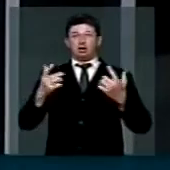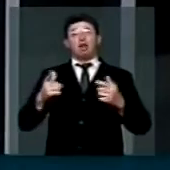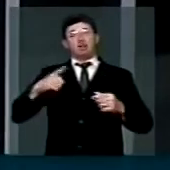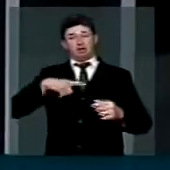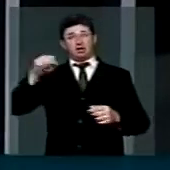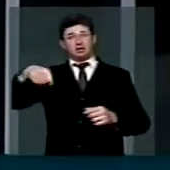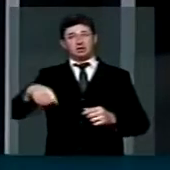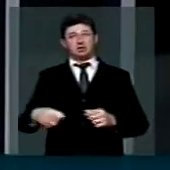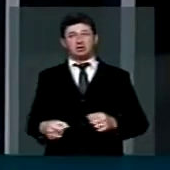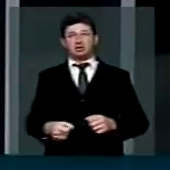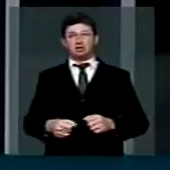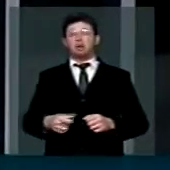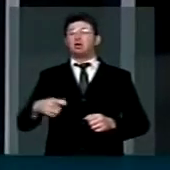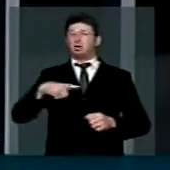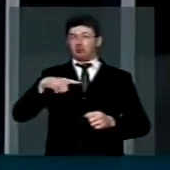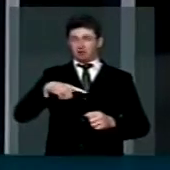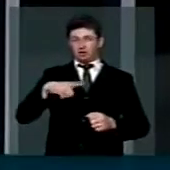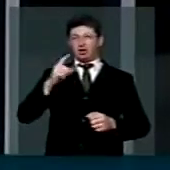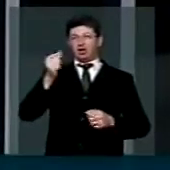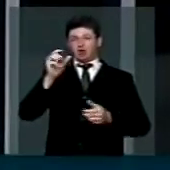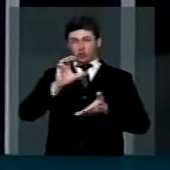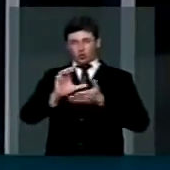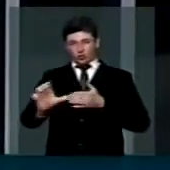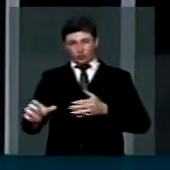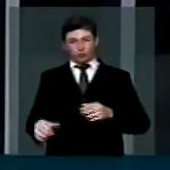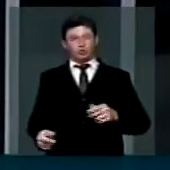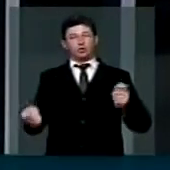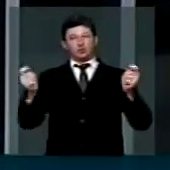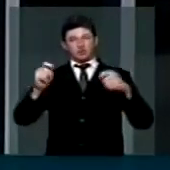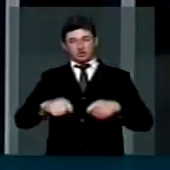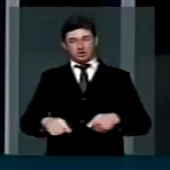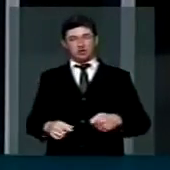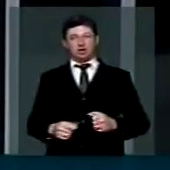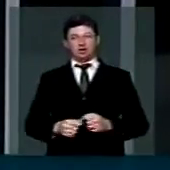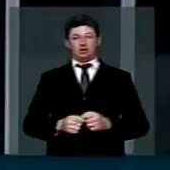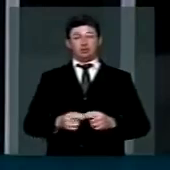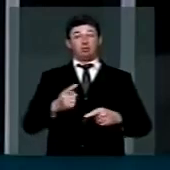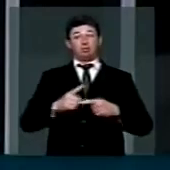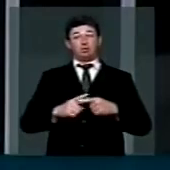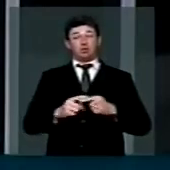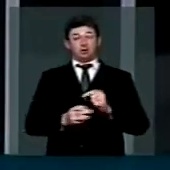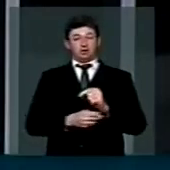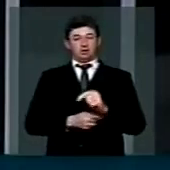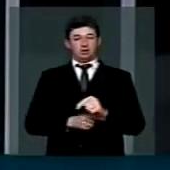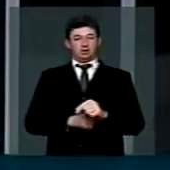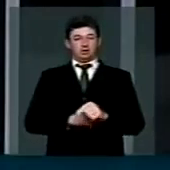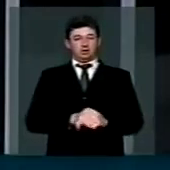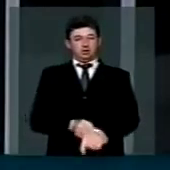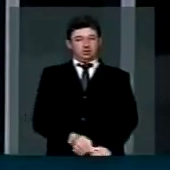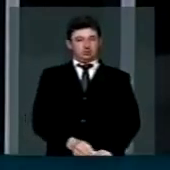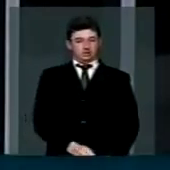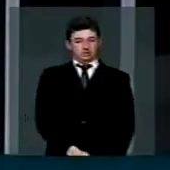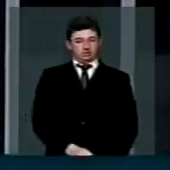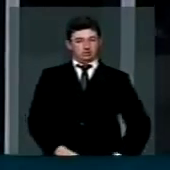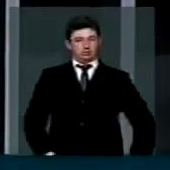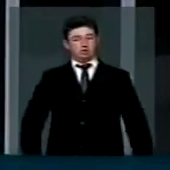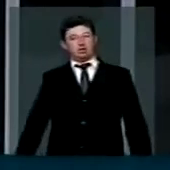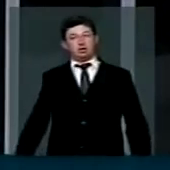tem. A gente tem recursos suficientes, porque na hora que a gente vai